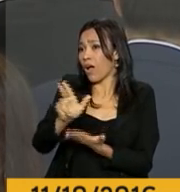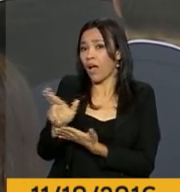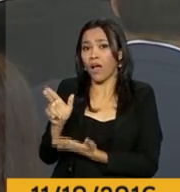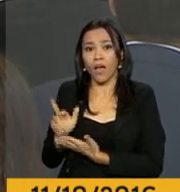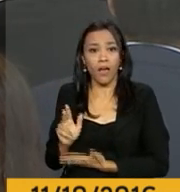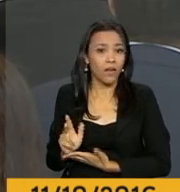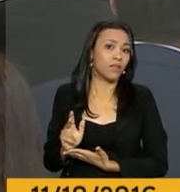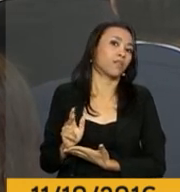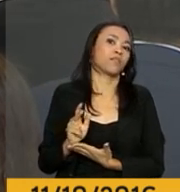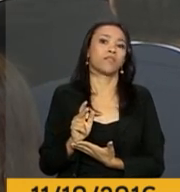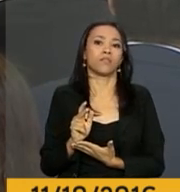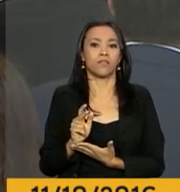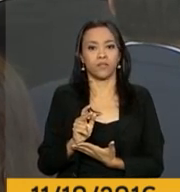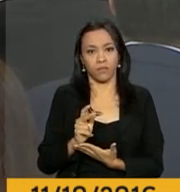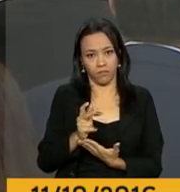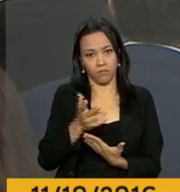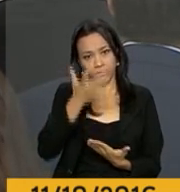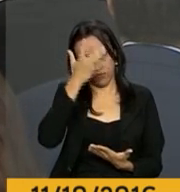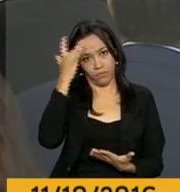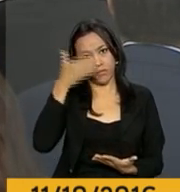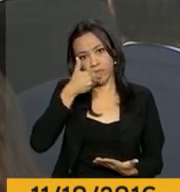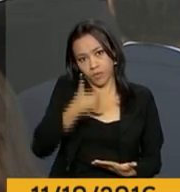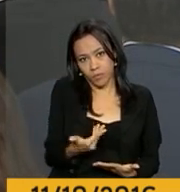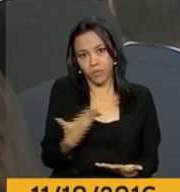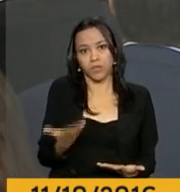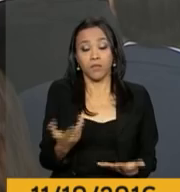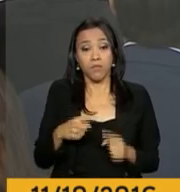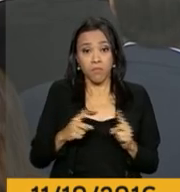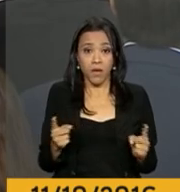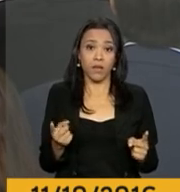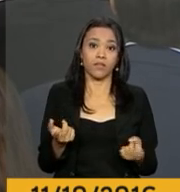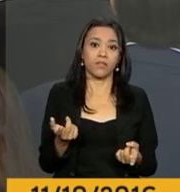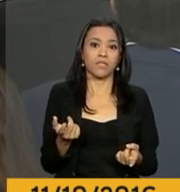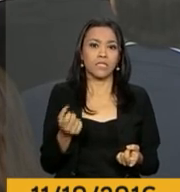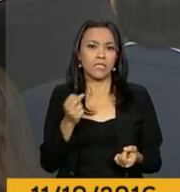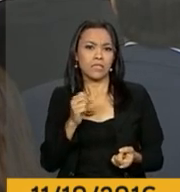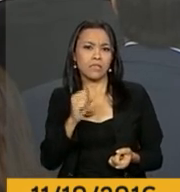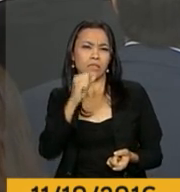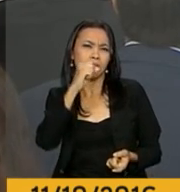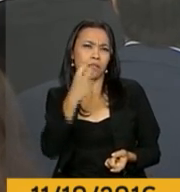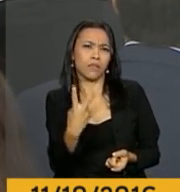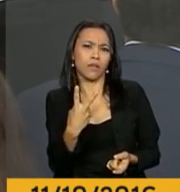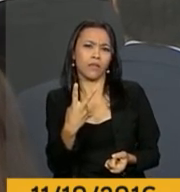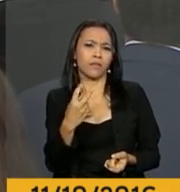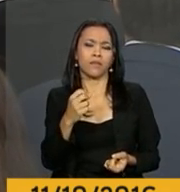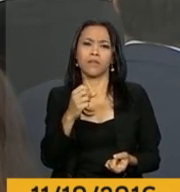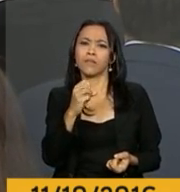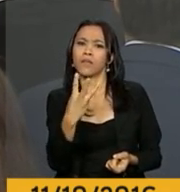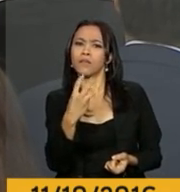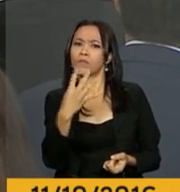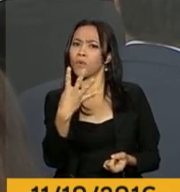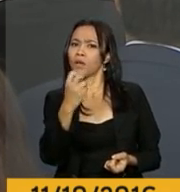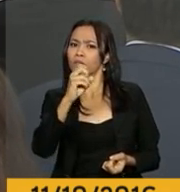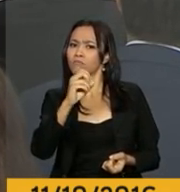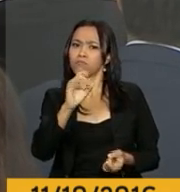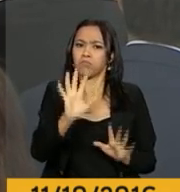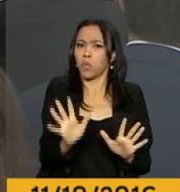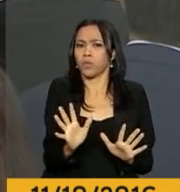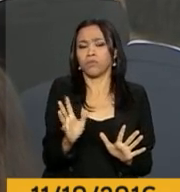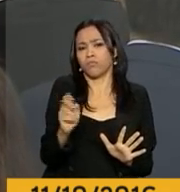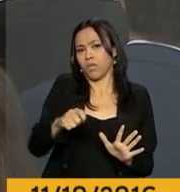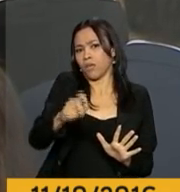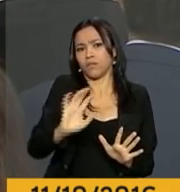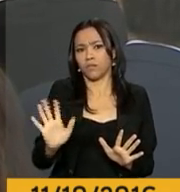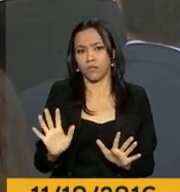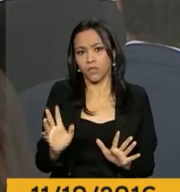desfrutes do auxílio doença né mas você tem uma pneumonia sei lá 3S meses 4 meses depois você tá curado não tem sentido